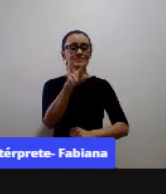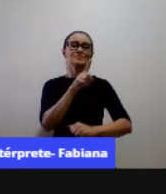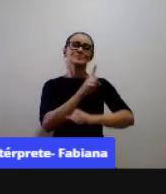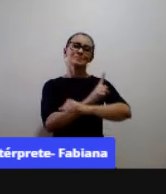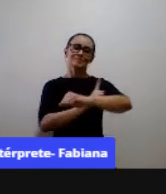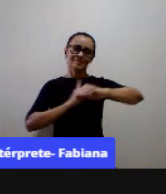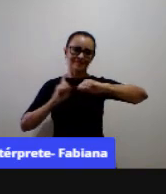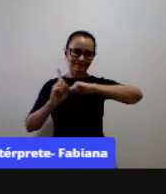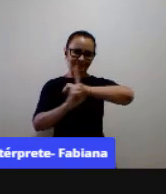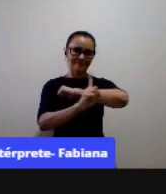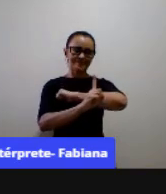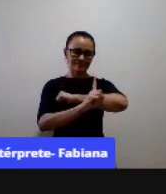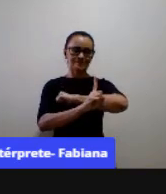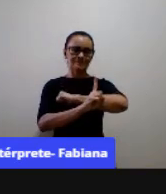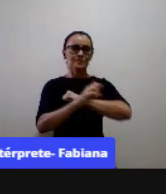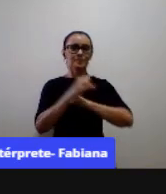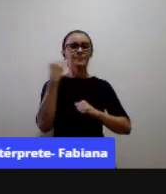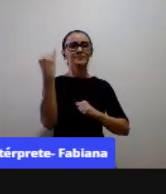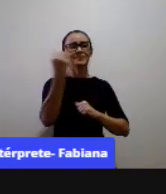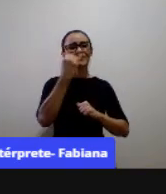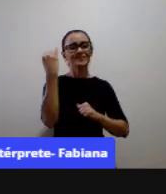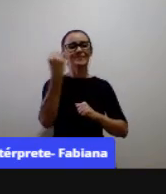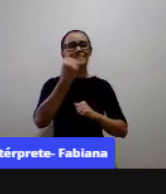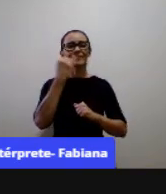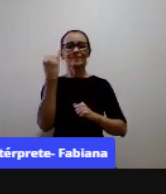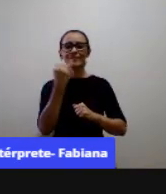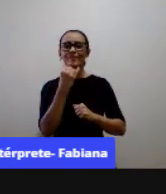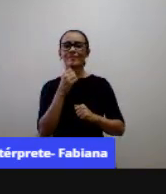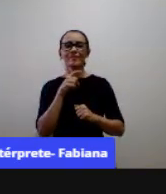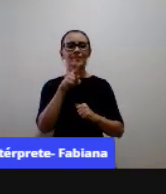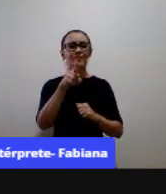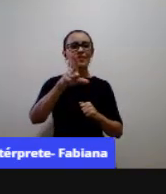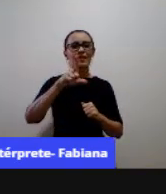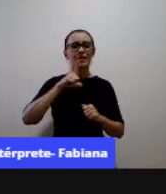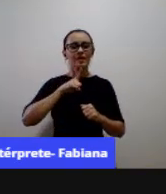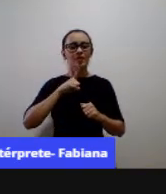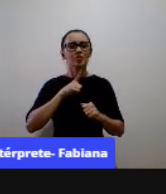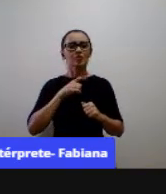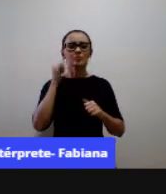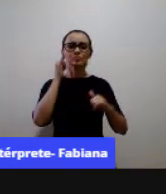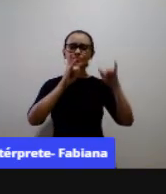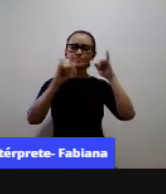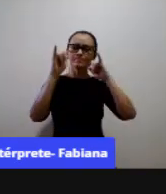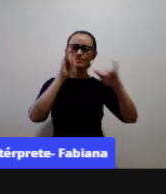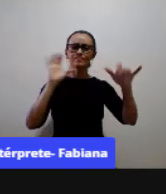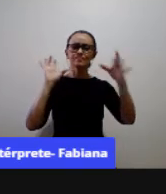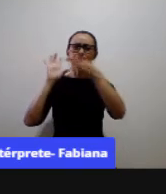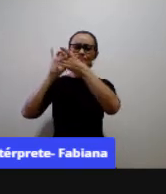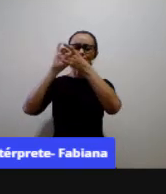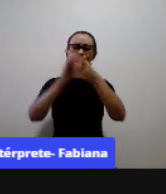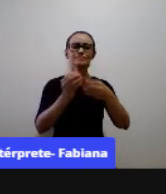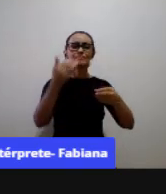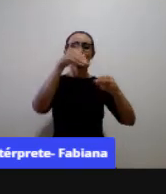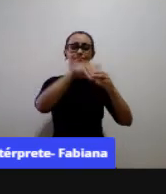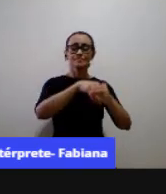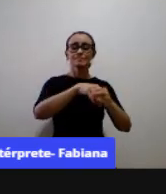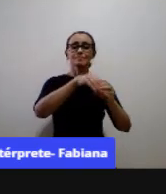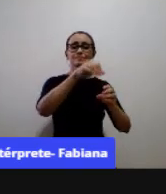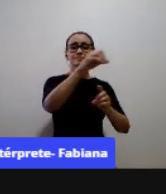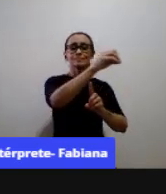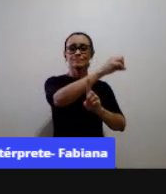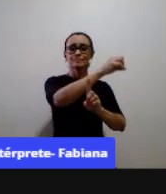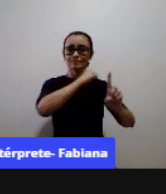é importantíssimo que você tenha ali informações de contextos sociais até em que essa